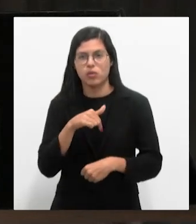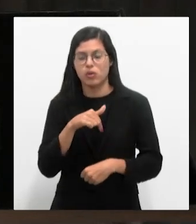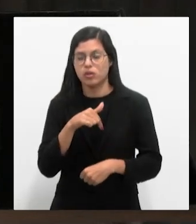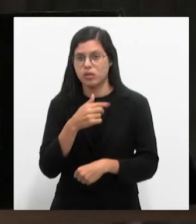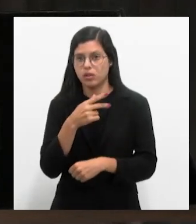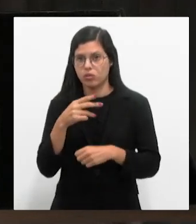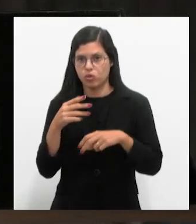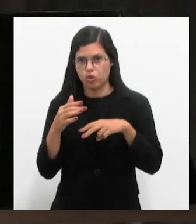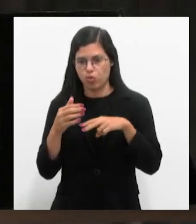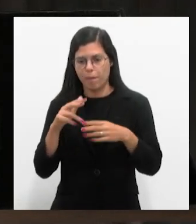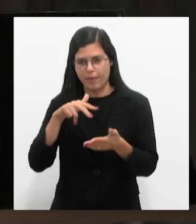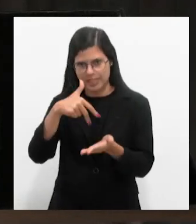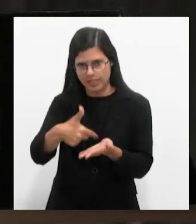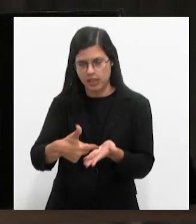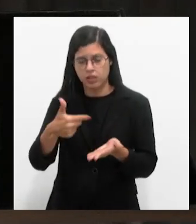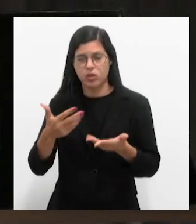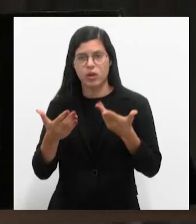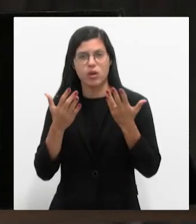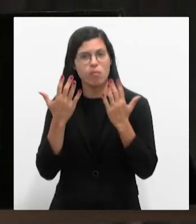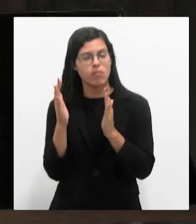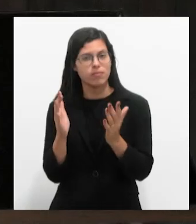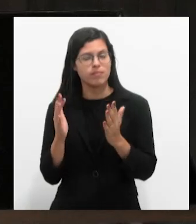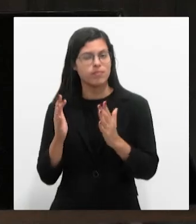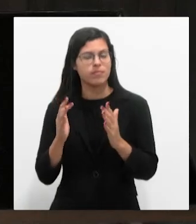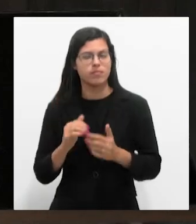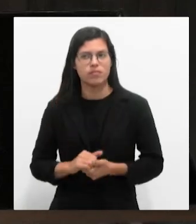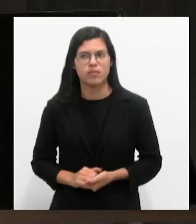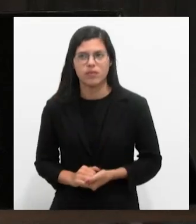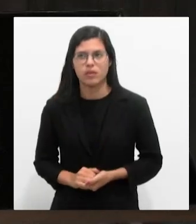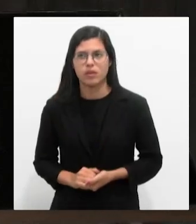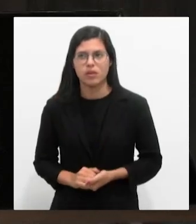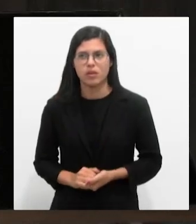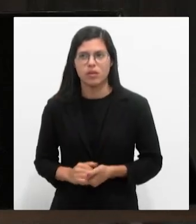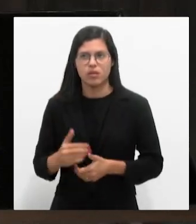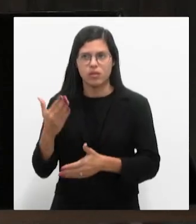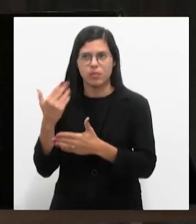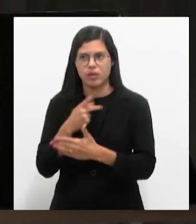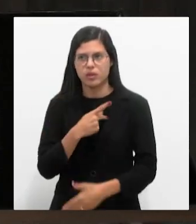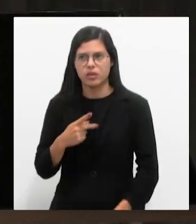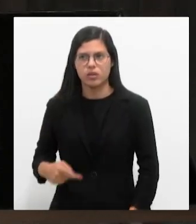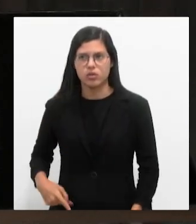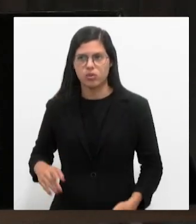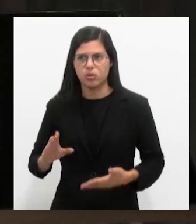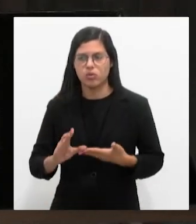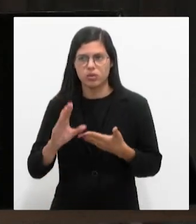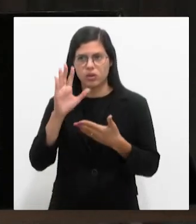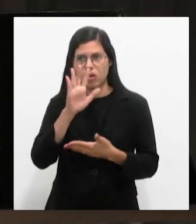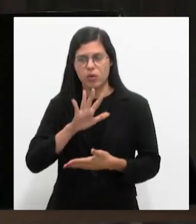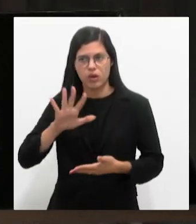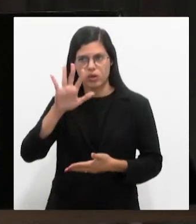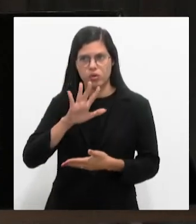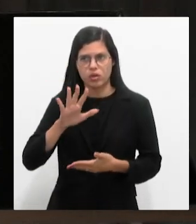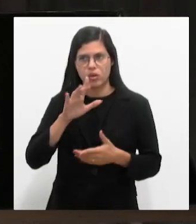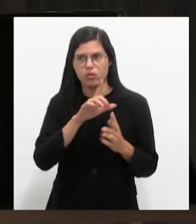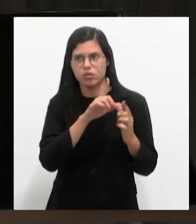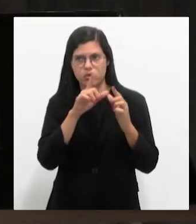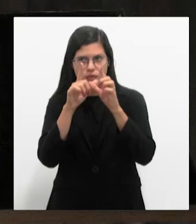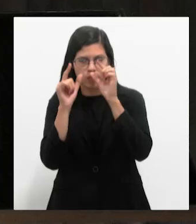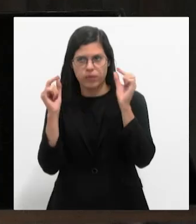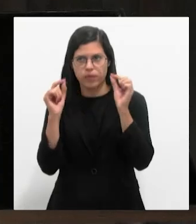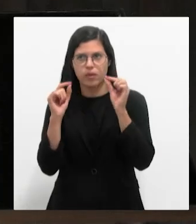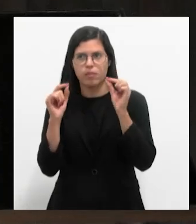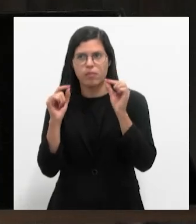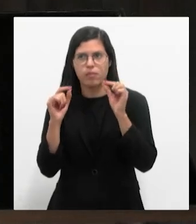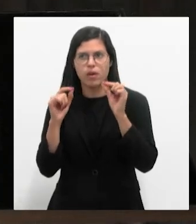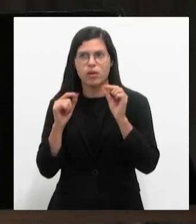sim, parabenizar. E como eu, enquanto, naquela época, presidente do Conselho Regional de Enfermagem do Estado do Rio de Janeiro, fui até